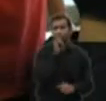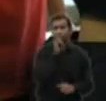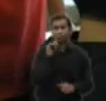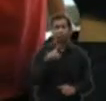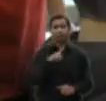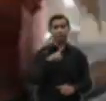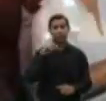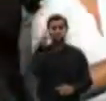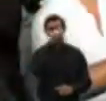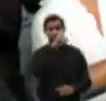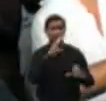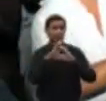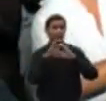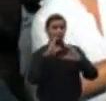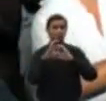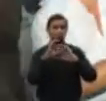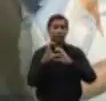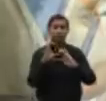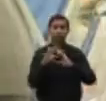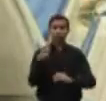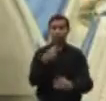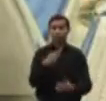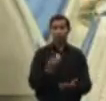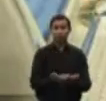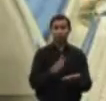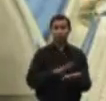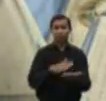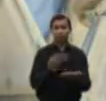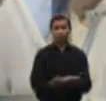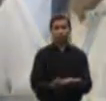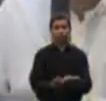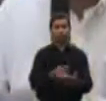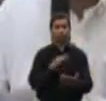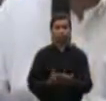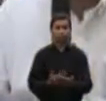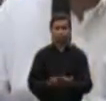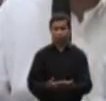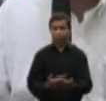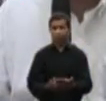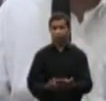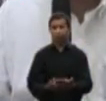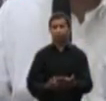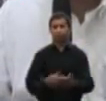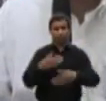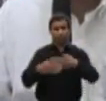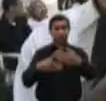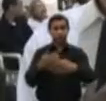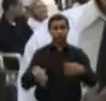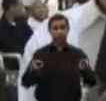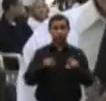em relação à comunicação, se não tiver uma comunicação adequada. No caso de um intérprete, ela não consegue ter o mesmo